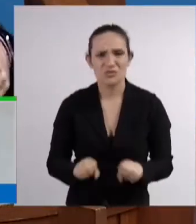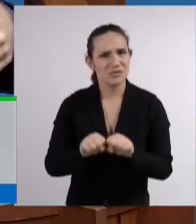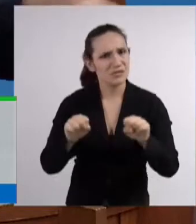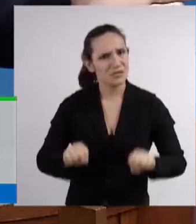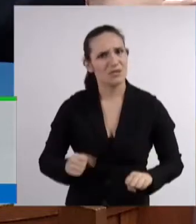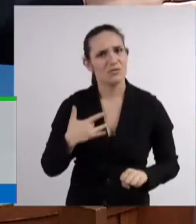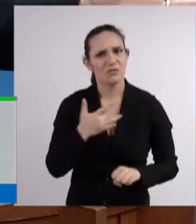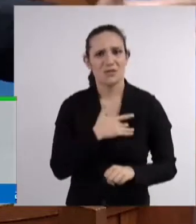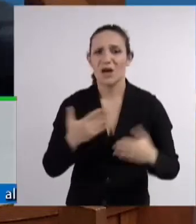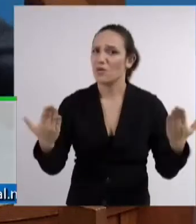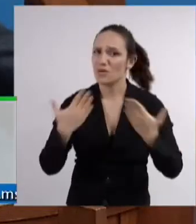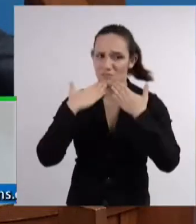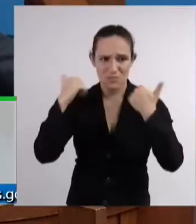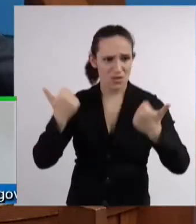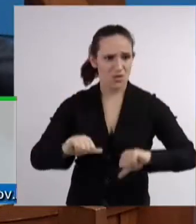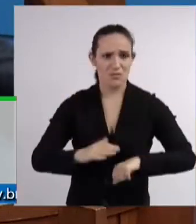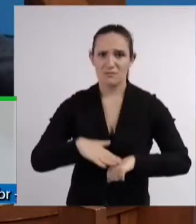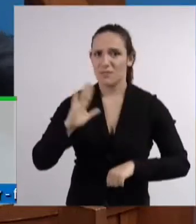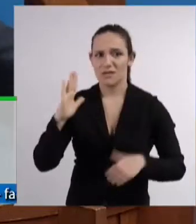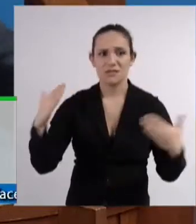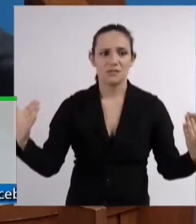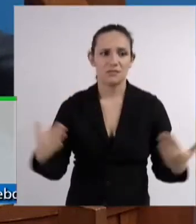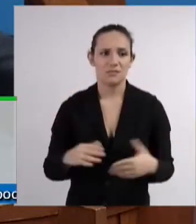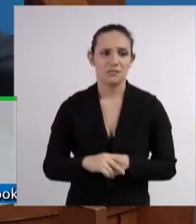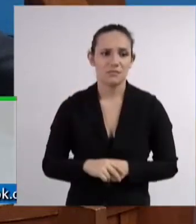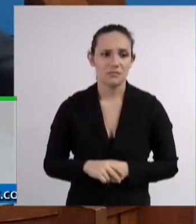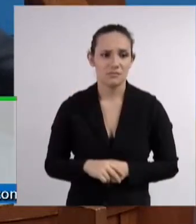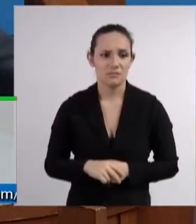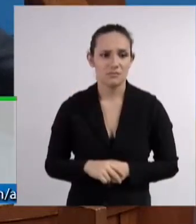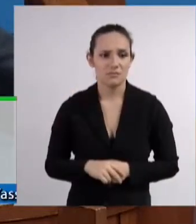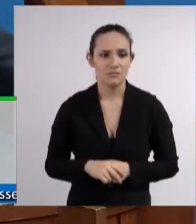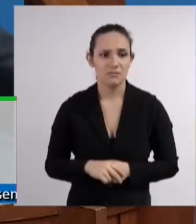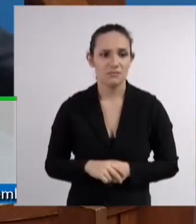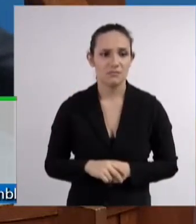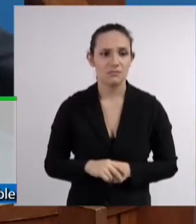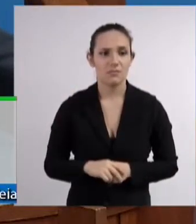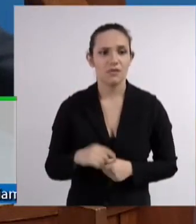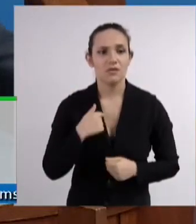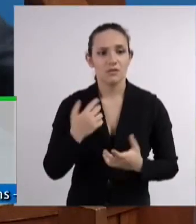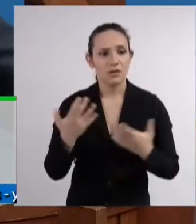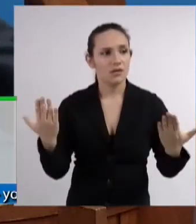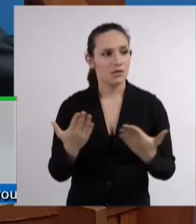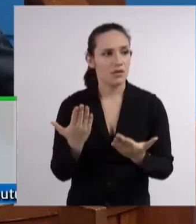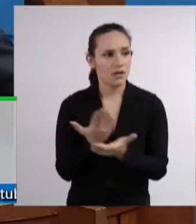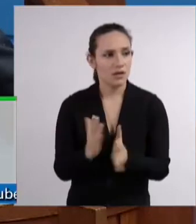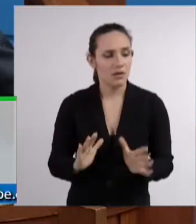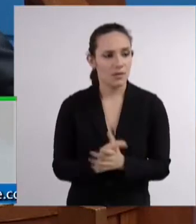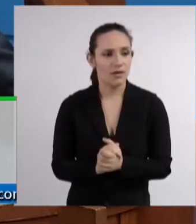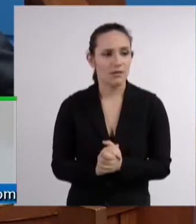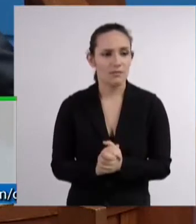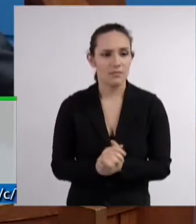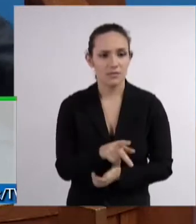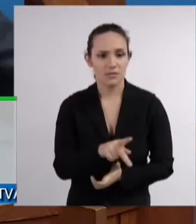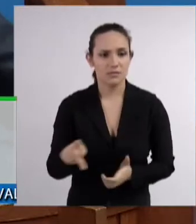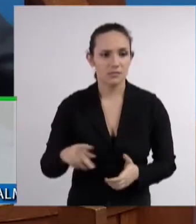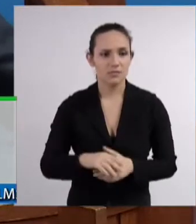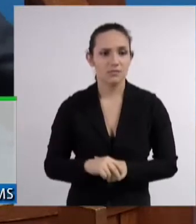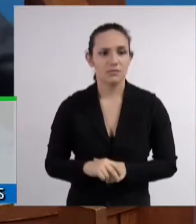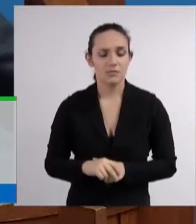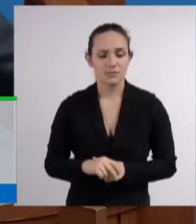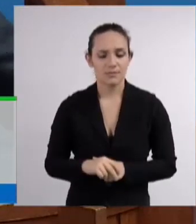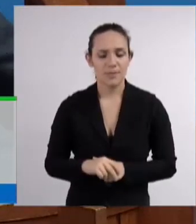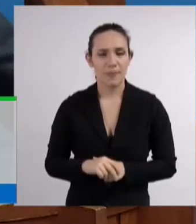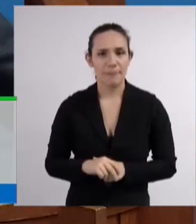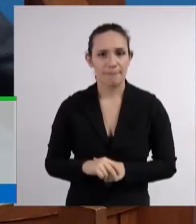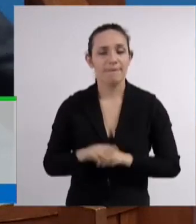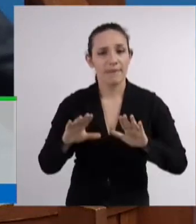precário, mas ficou inviável do ponto de vista técnico. Então eu quero finalizar, senhor presidente, dizendo